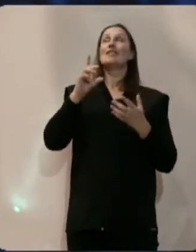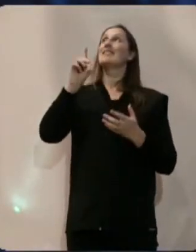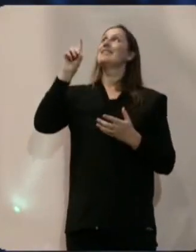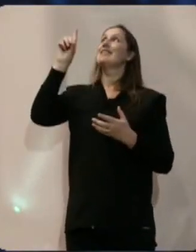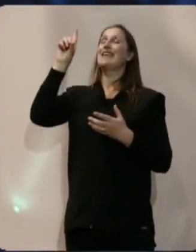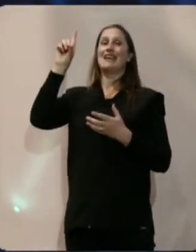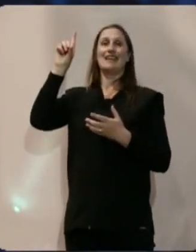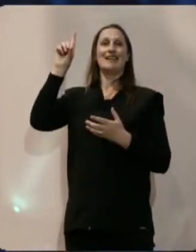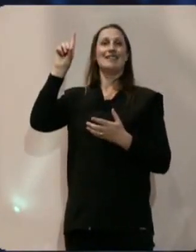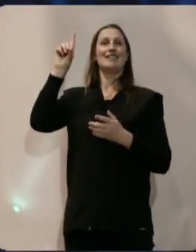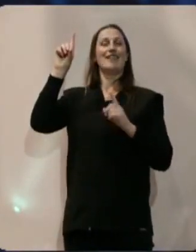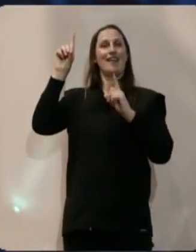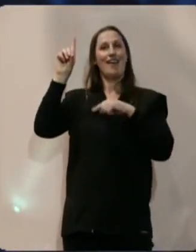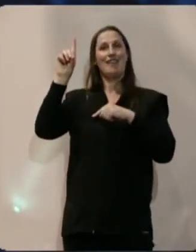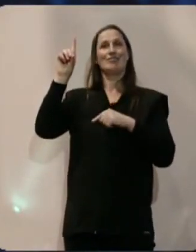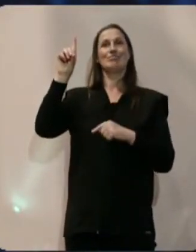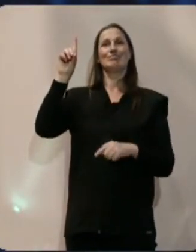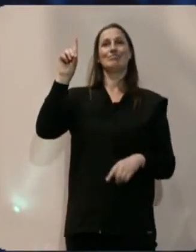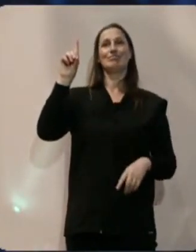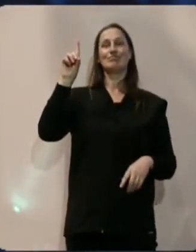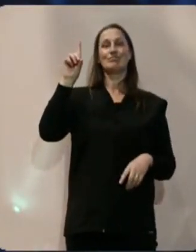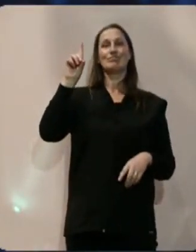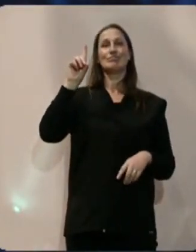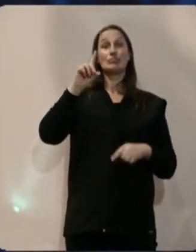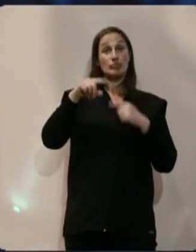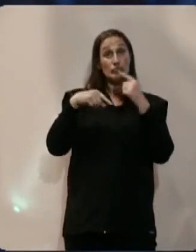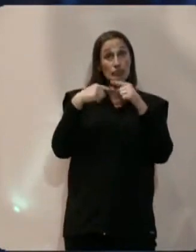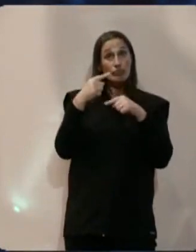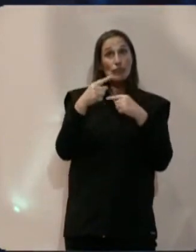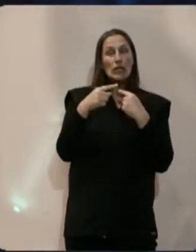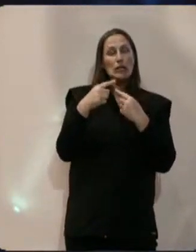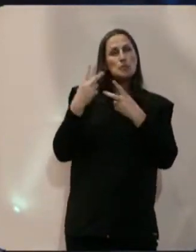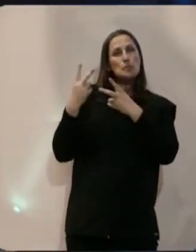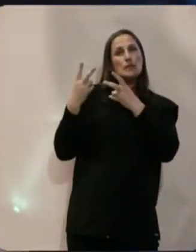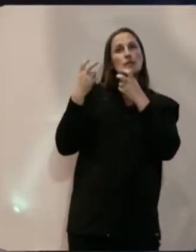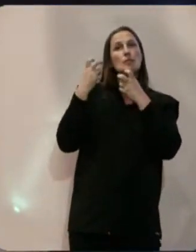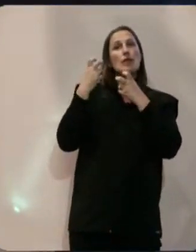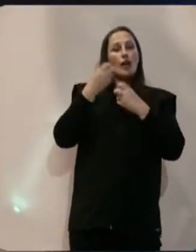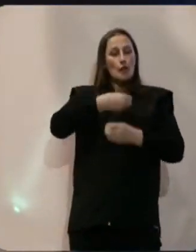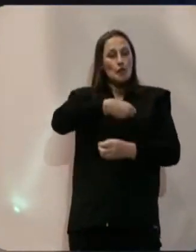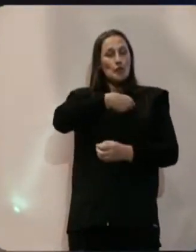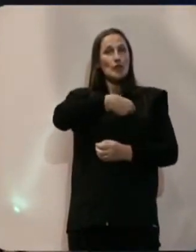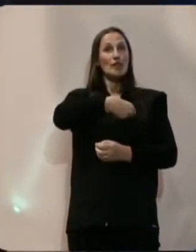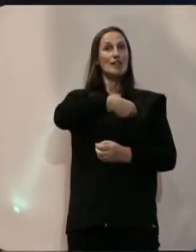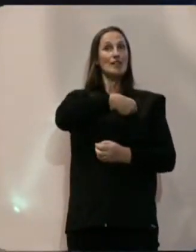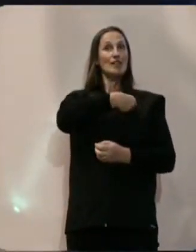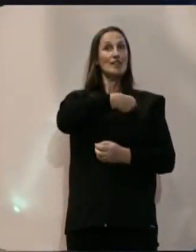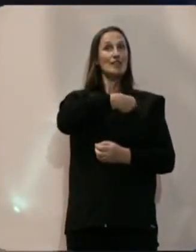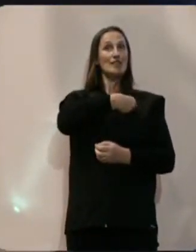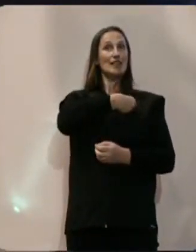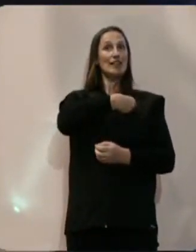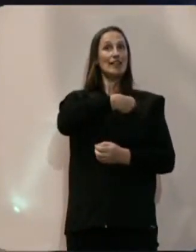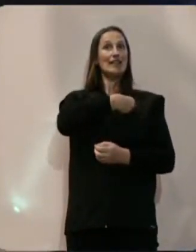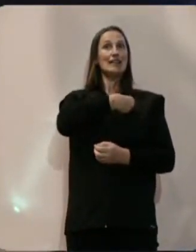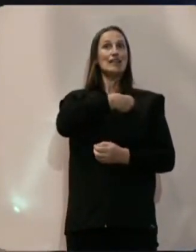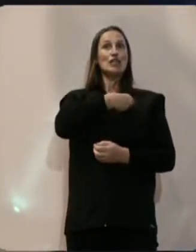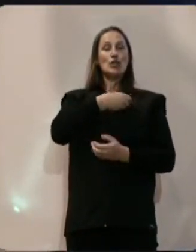grande motivação. E depois vimos que quando a gente vive isso, não tem outra coisa a fazer a não ser viver